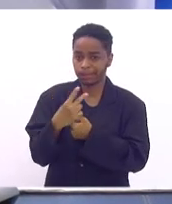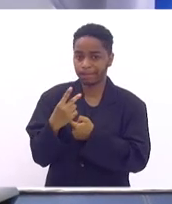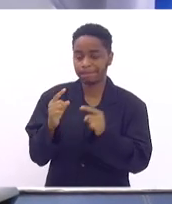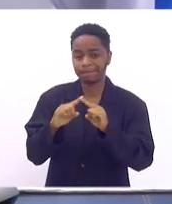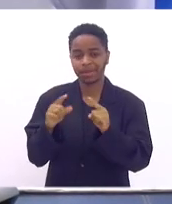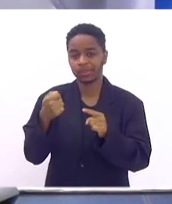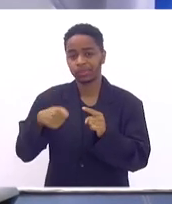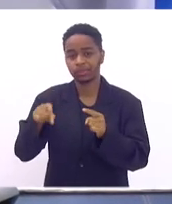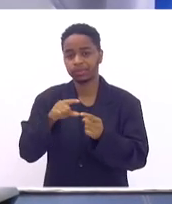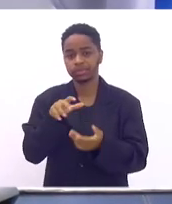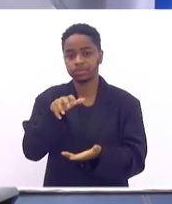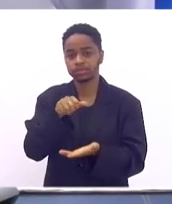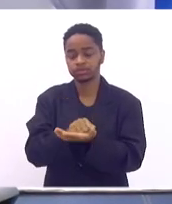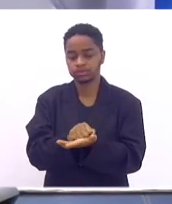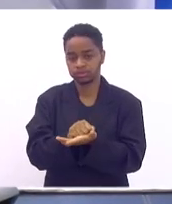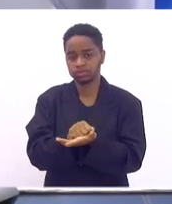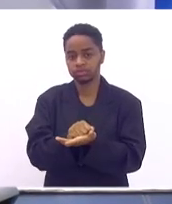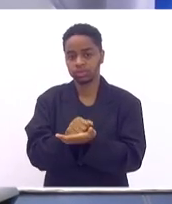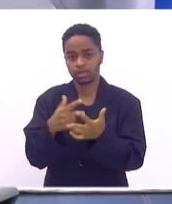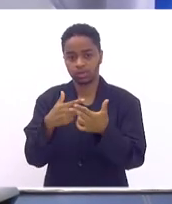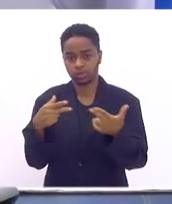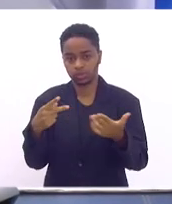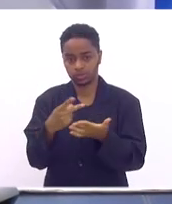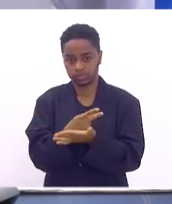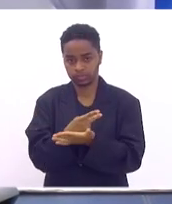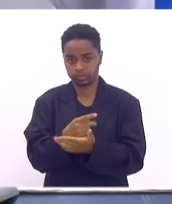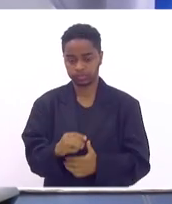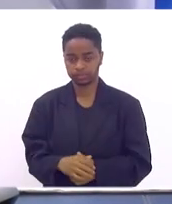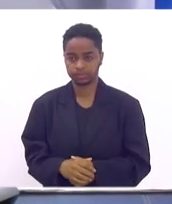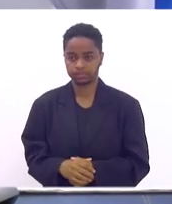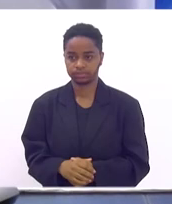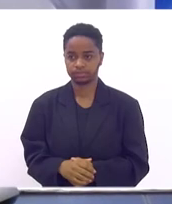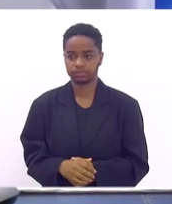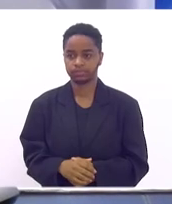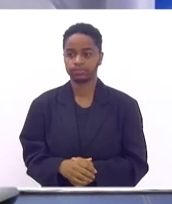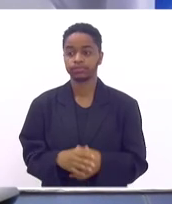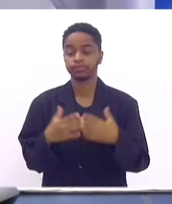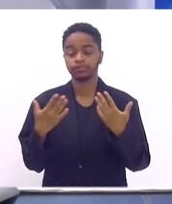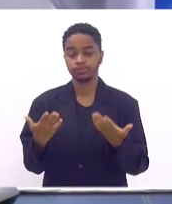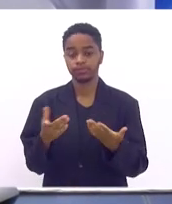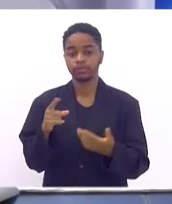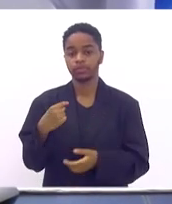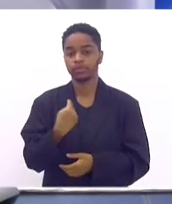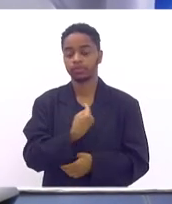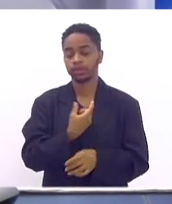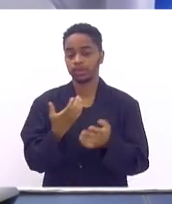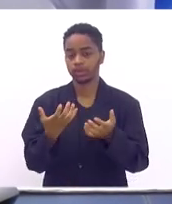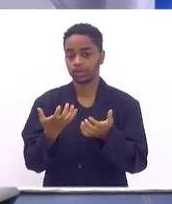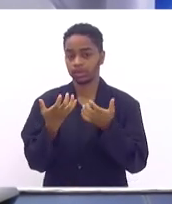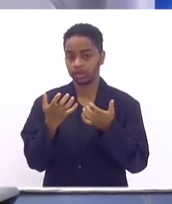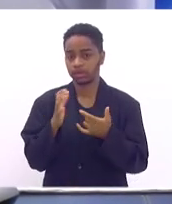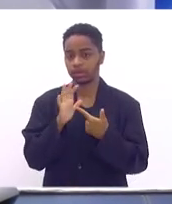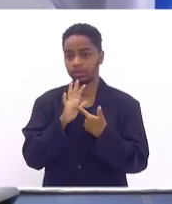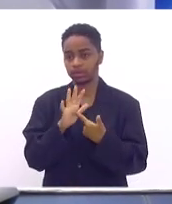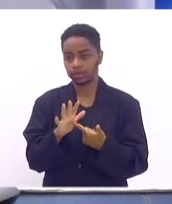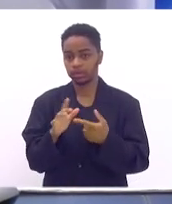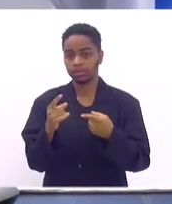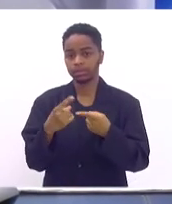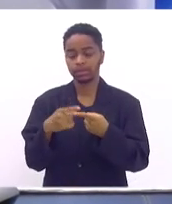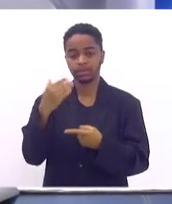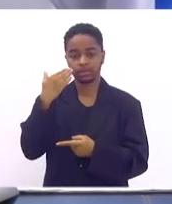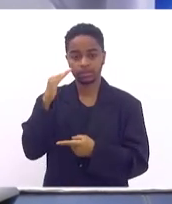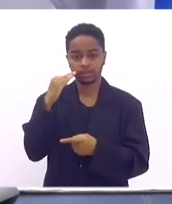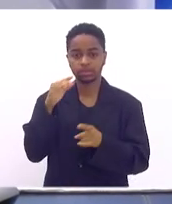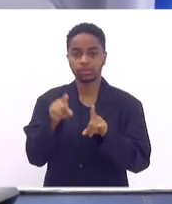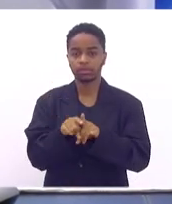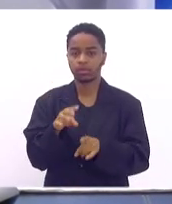a existência de um registro de ocorrência. E aí a gente quer pontuar, entendendo e conhecendo de perto